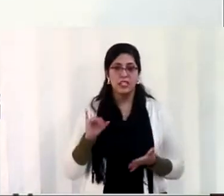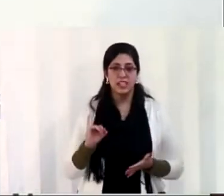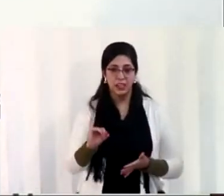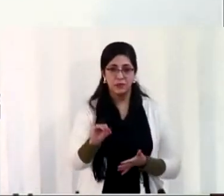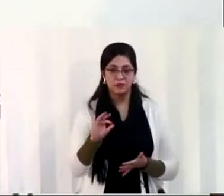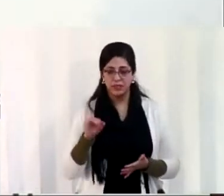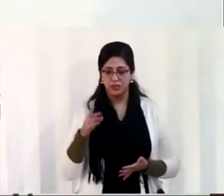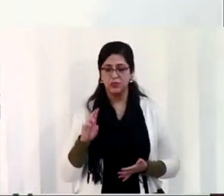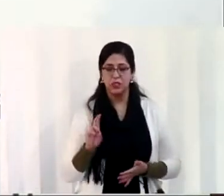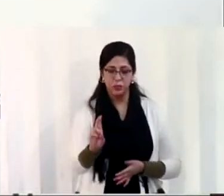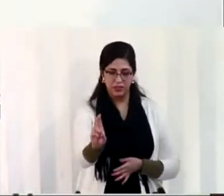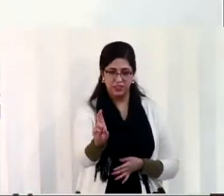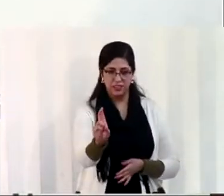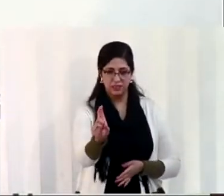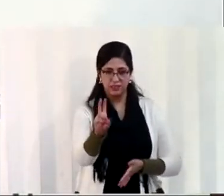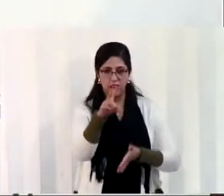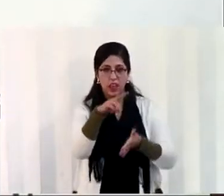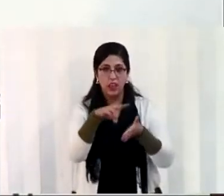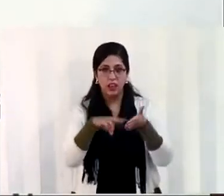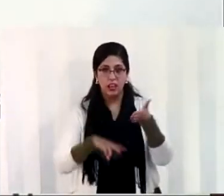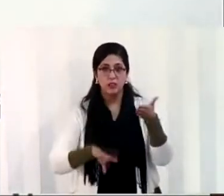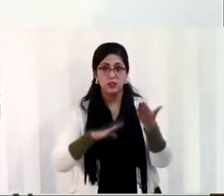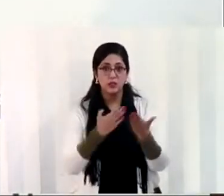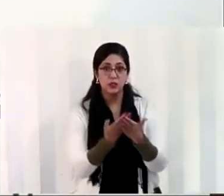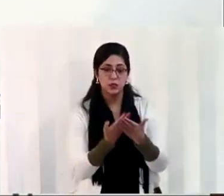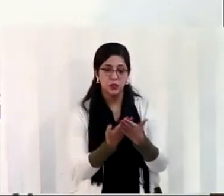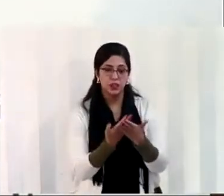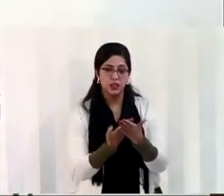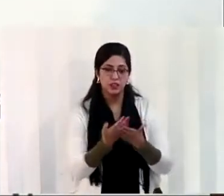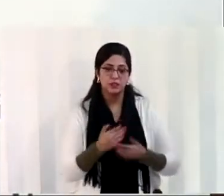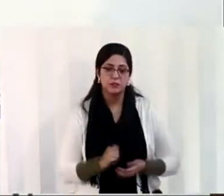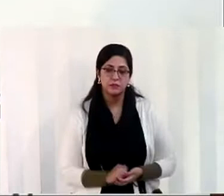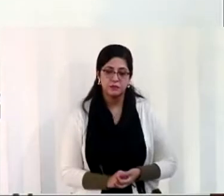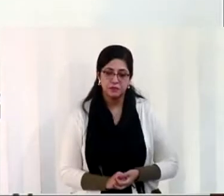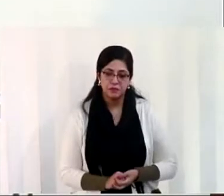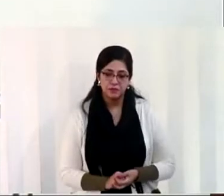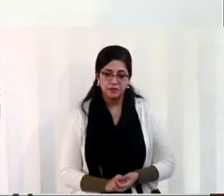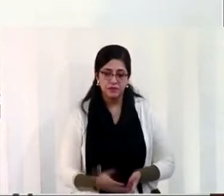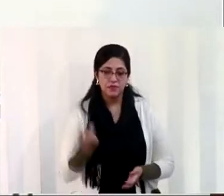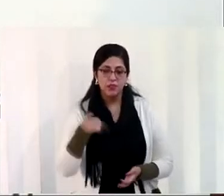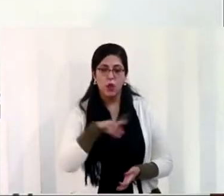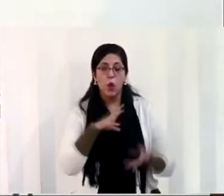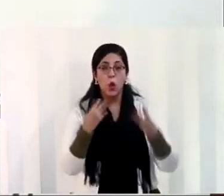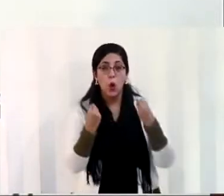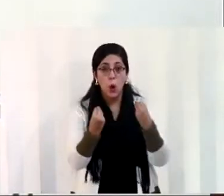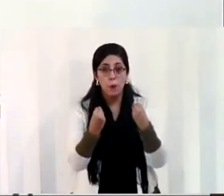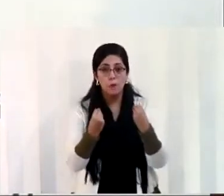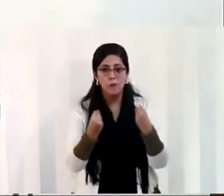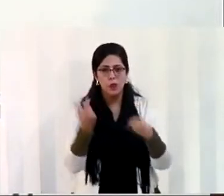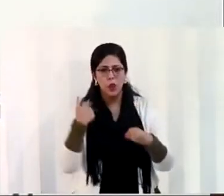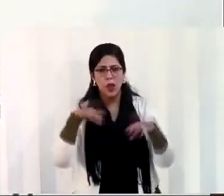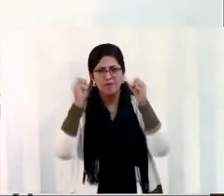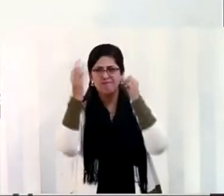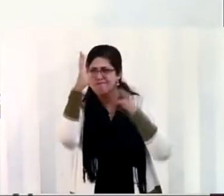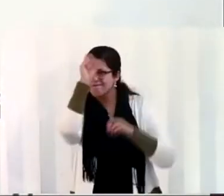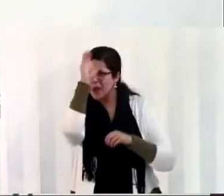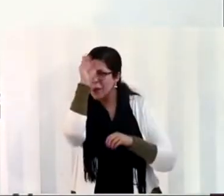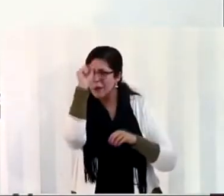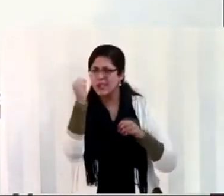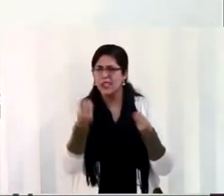livro, sobre a relação de Deus com o seu povo e o que podemos aprender com isso que nós lemos agora. Eu tenho